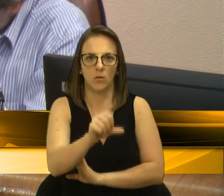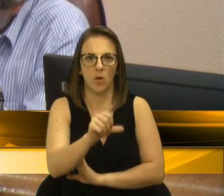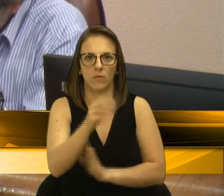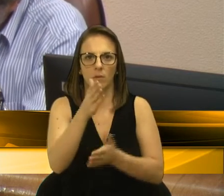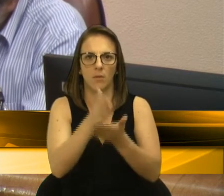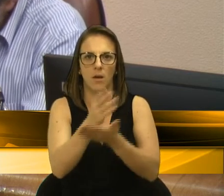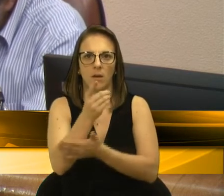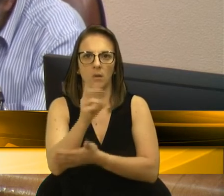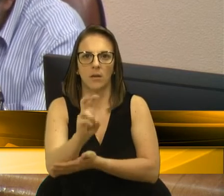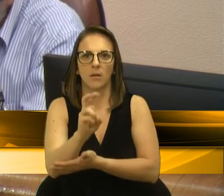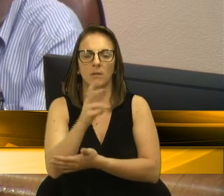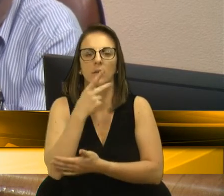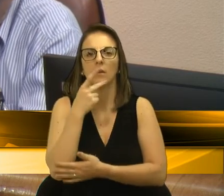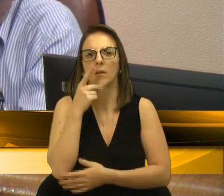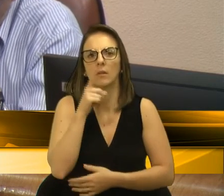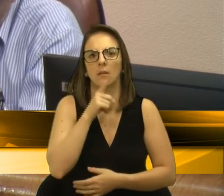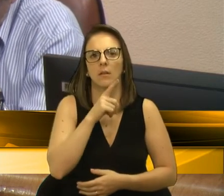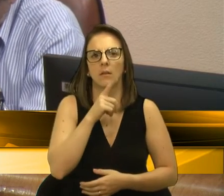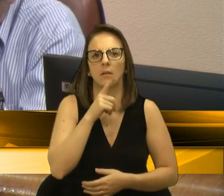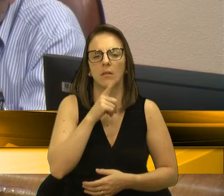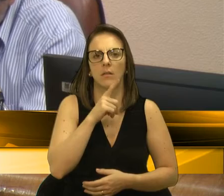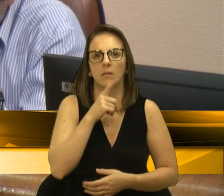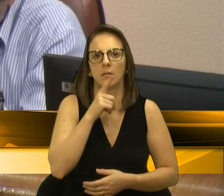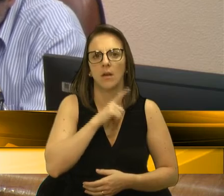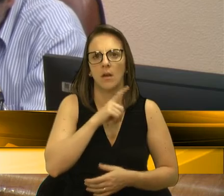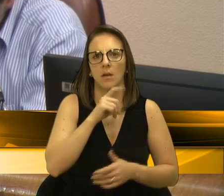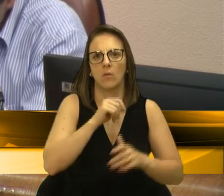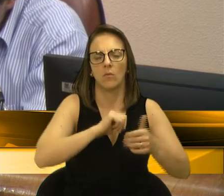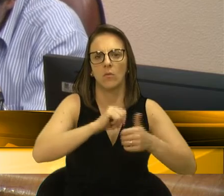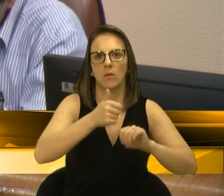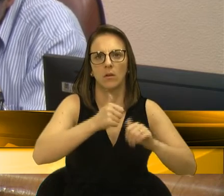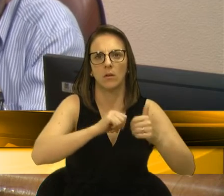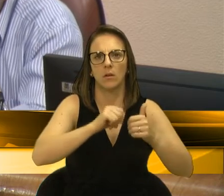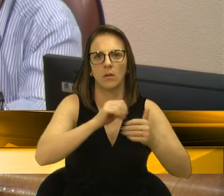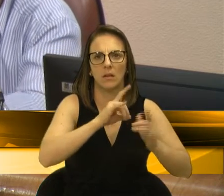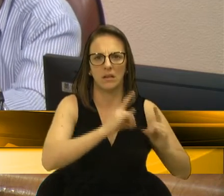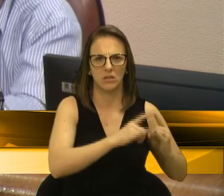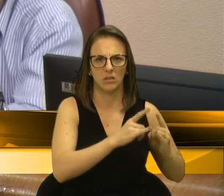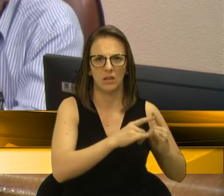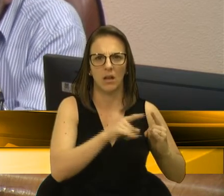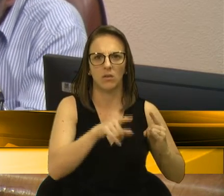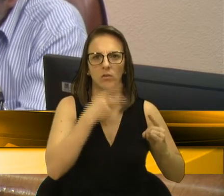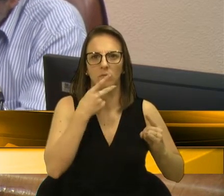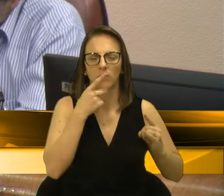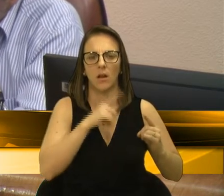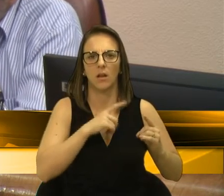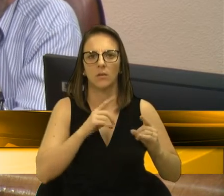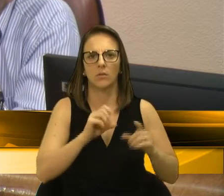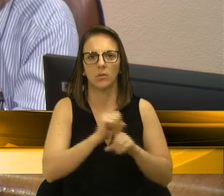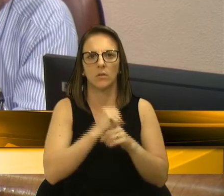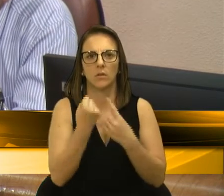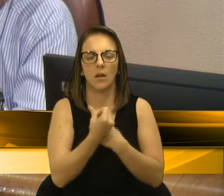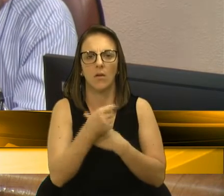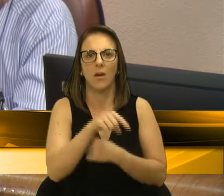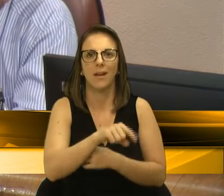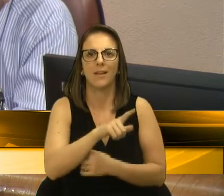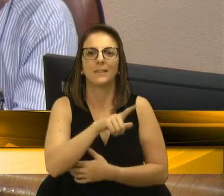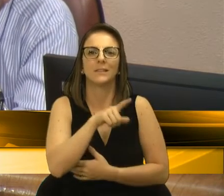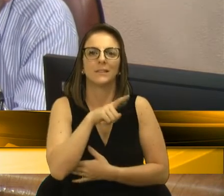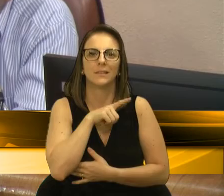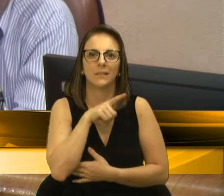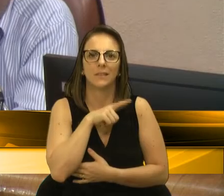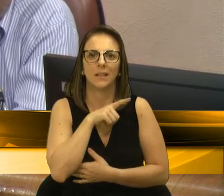8.059/15 dispõe sobre a qualificação das entidades tidas como organizações sociais e sustentou que elas possuem